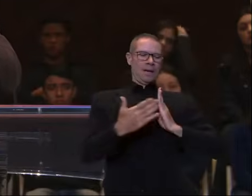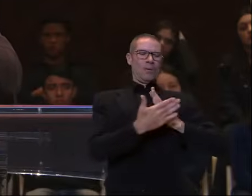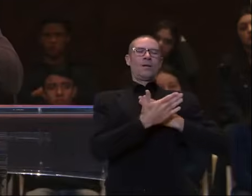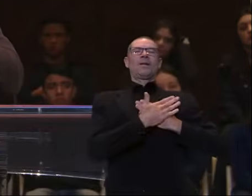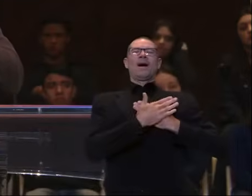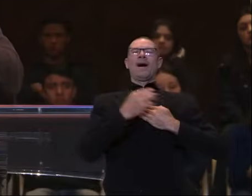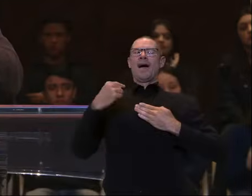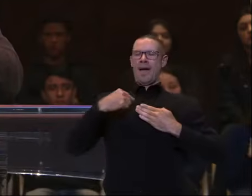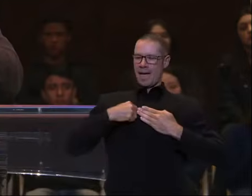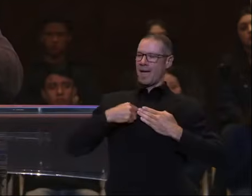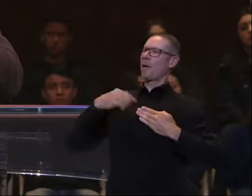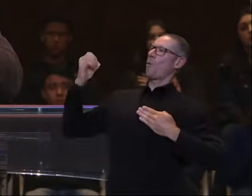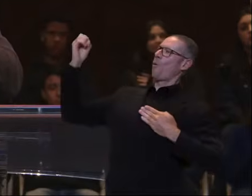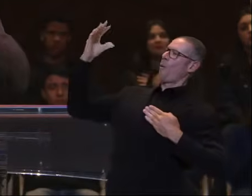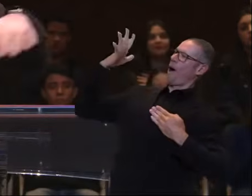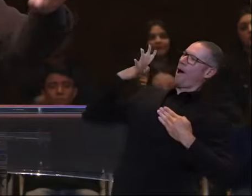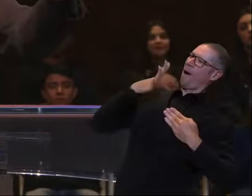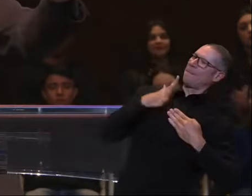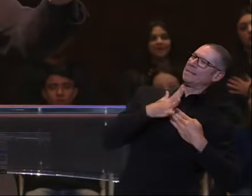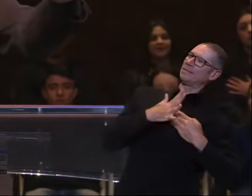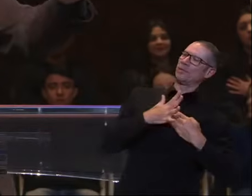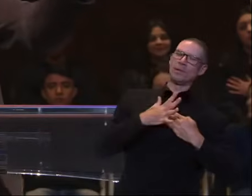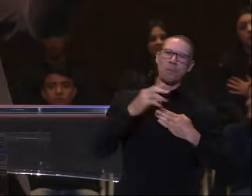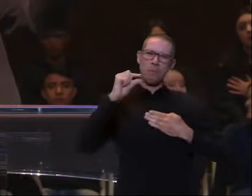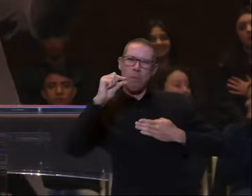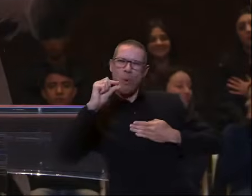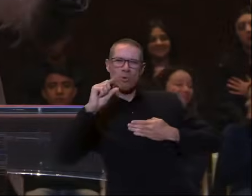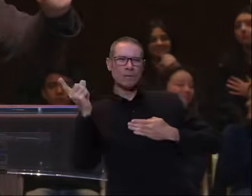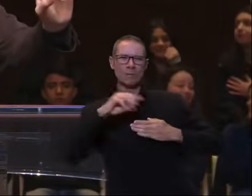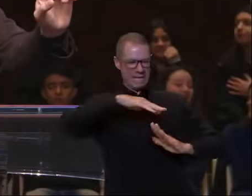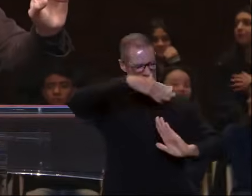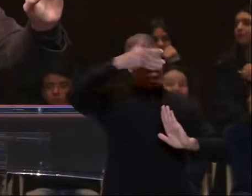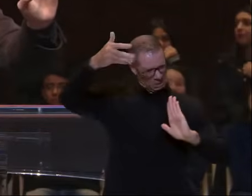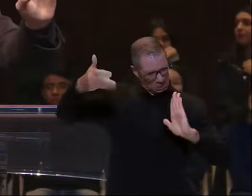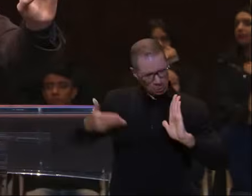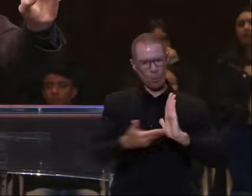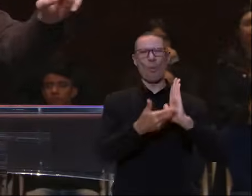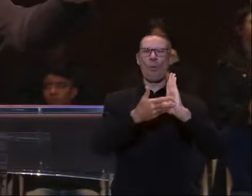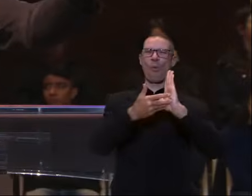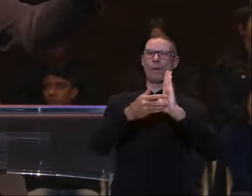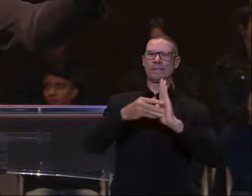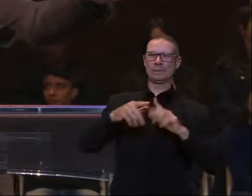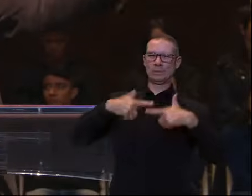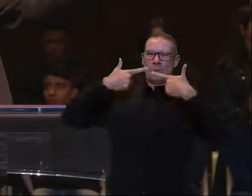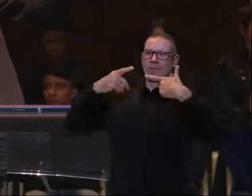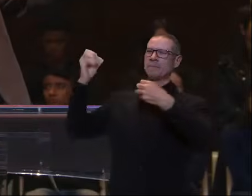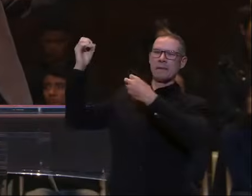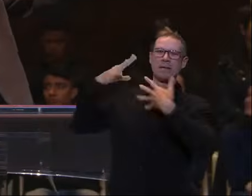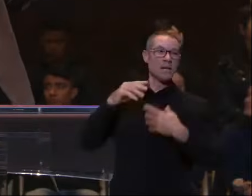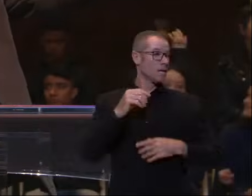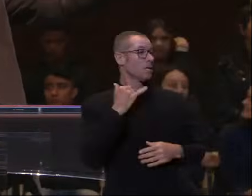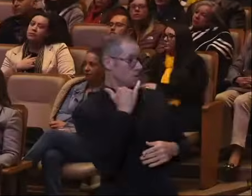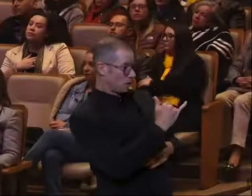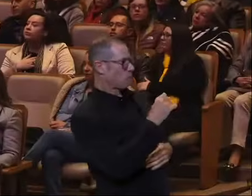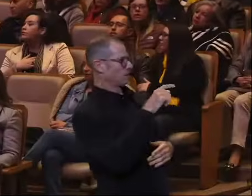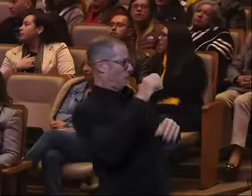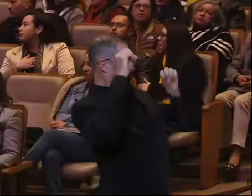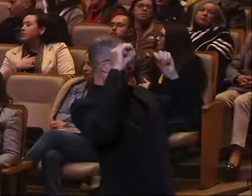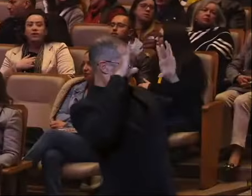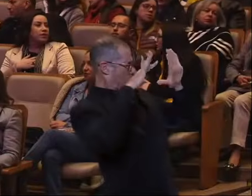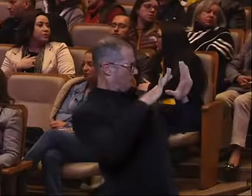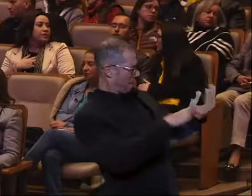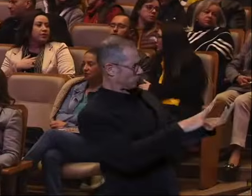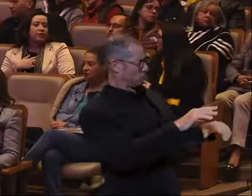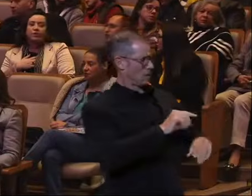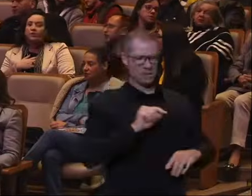muito abençoado. Não é pouco não, é toda a sorte de bênção. Diga para o irmão que está lá: você é muito abençoado.